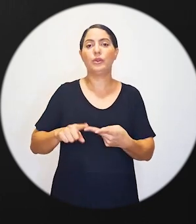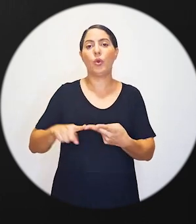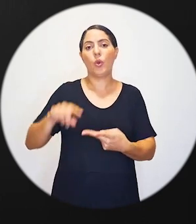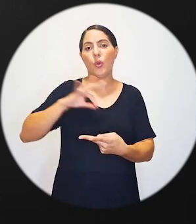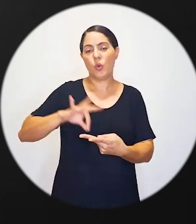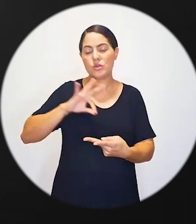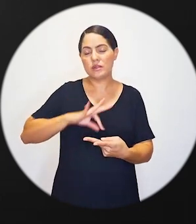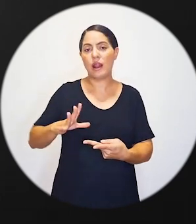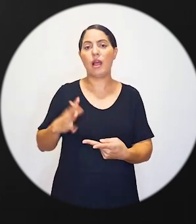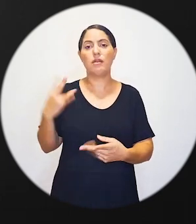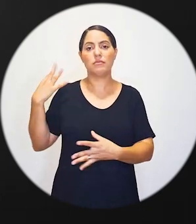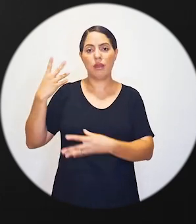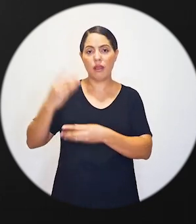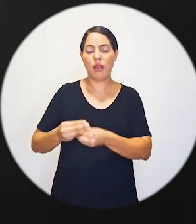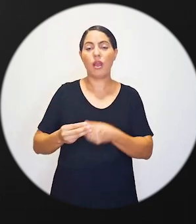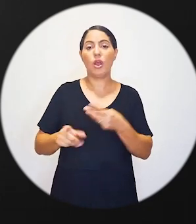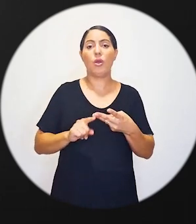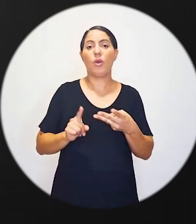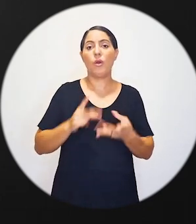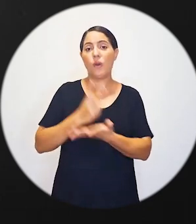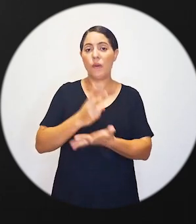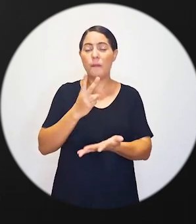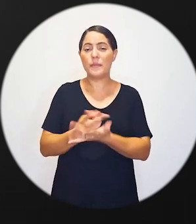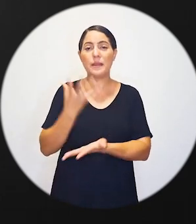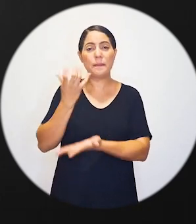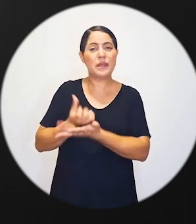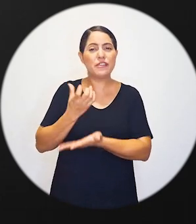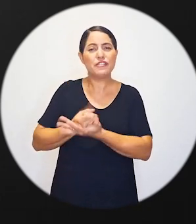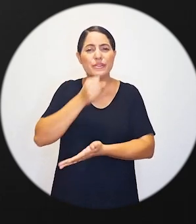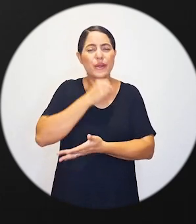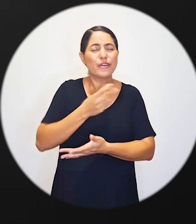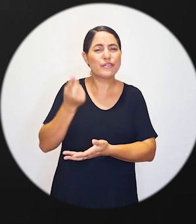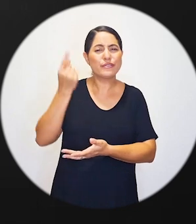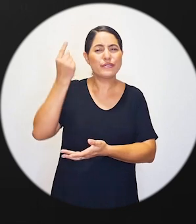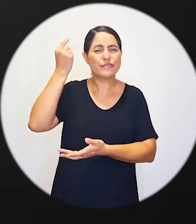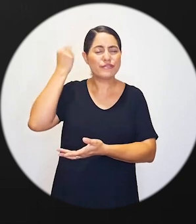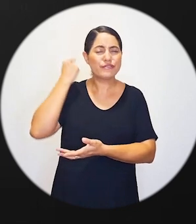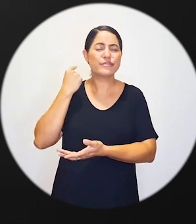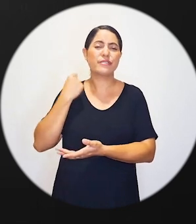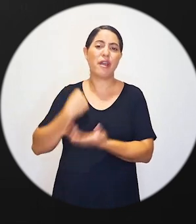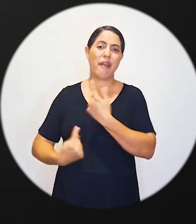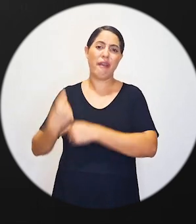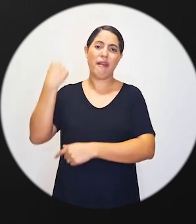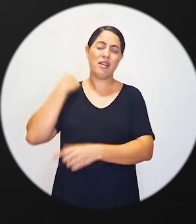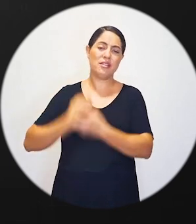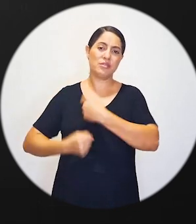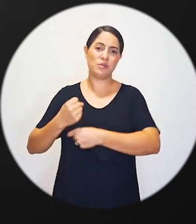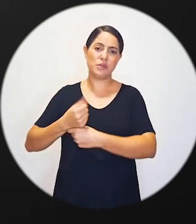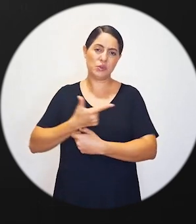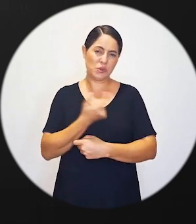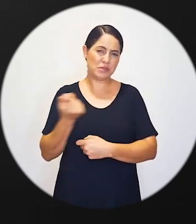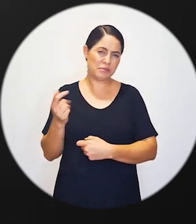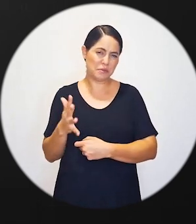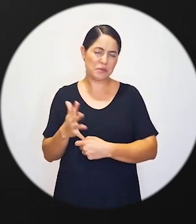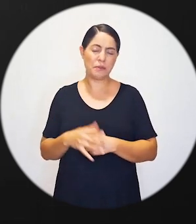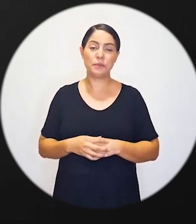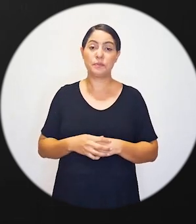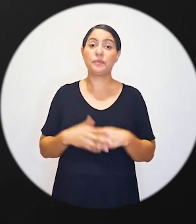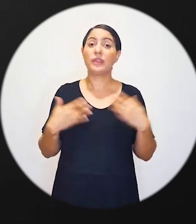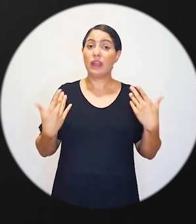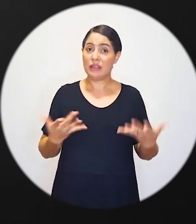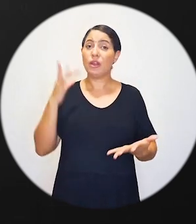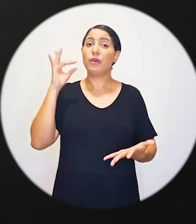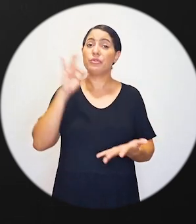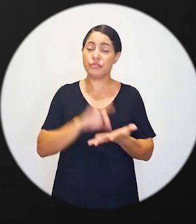de pagamento, quanto a todo o histórico, principalmente dos benefícios mais antigos, né? Os benefícios anteriores a 2000, mais